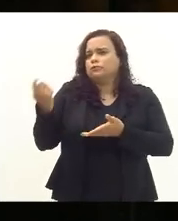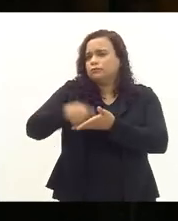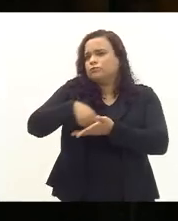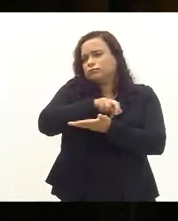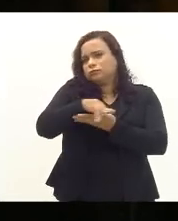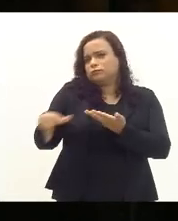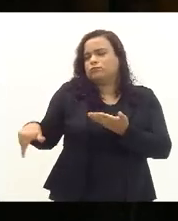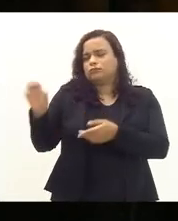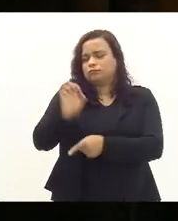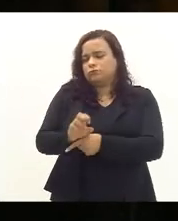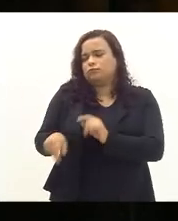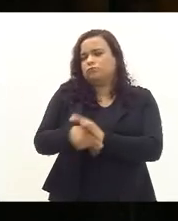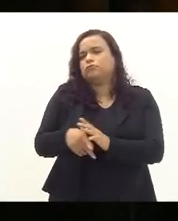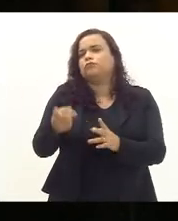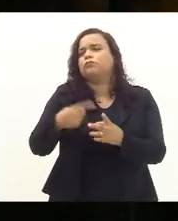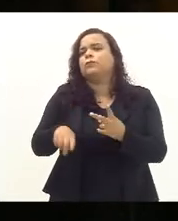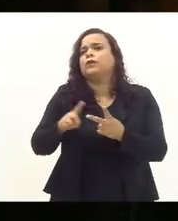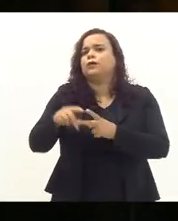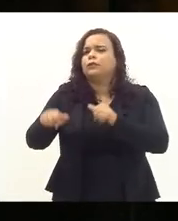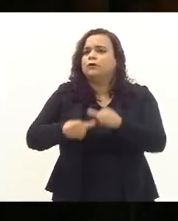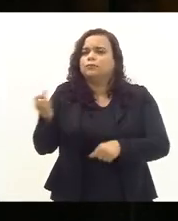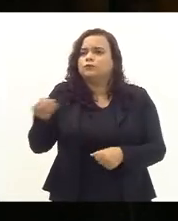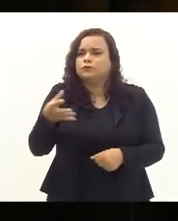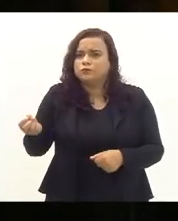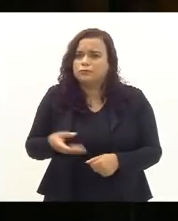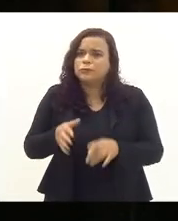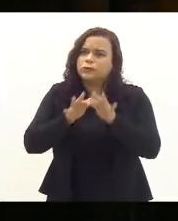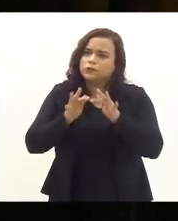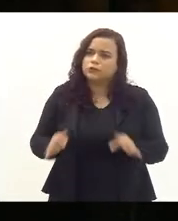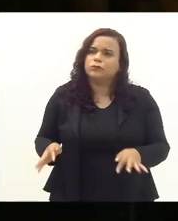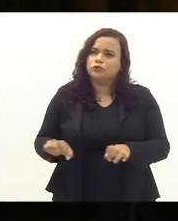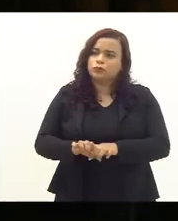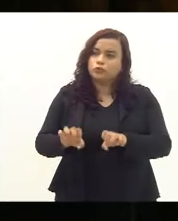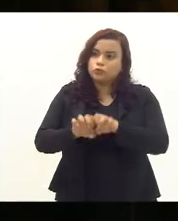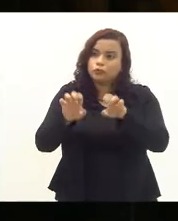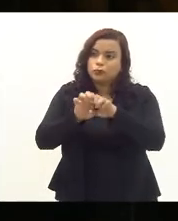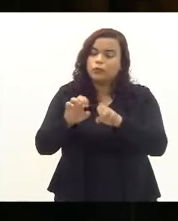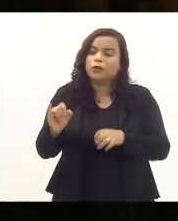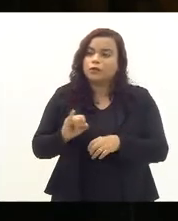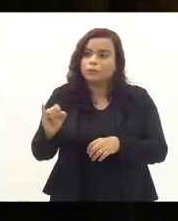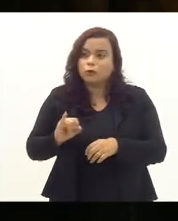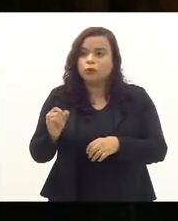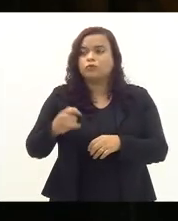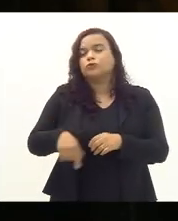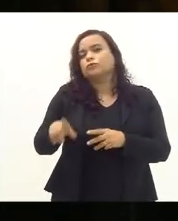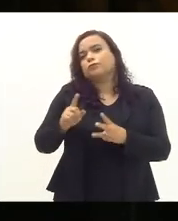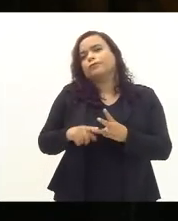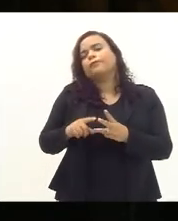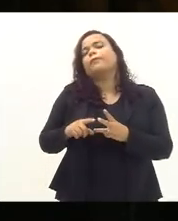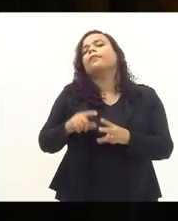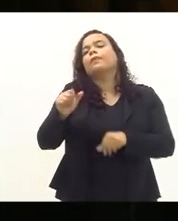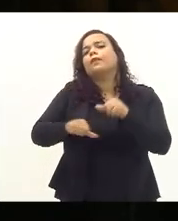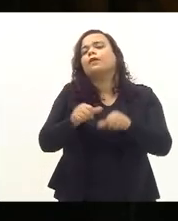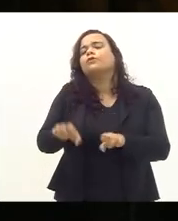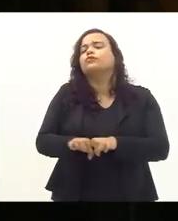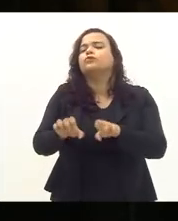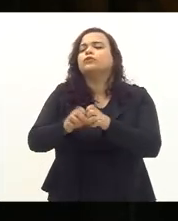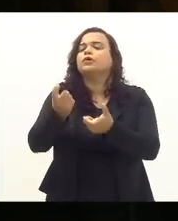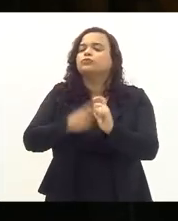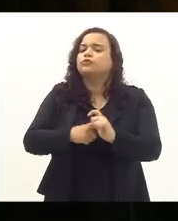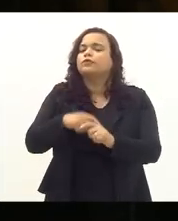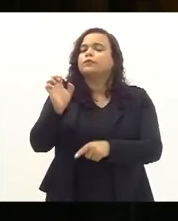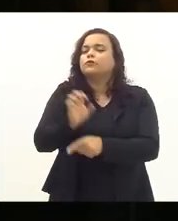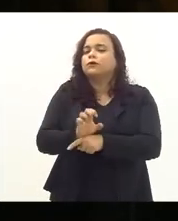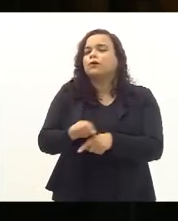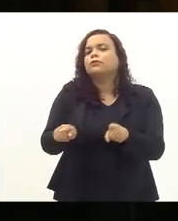e do estado modernizar e simplificar a estrutura tributária reestruturar a dívida estadual